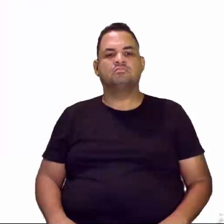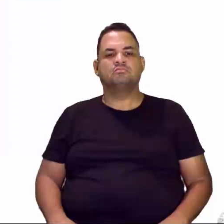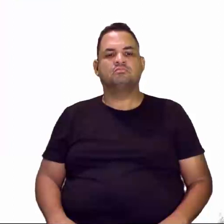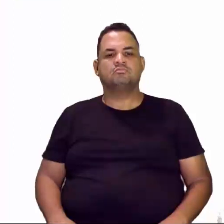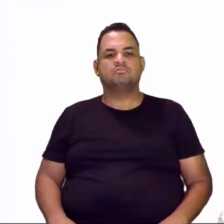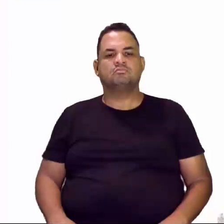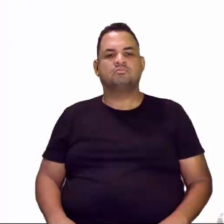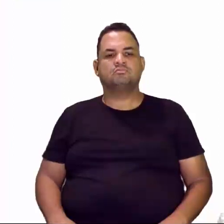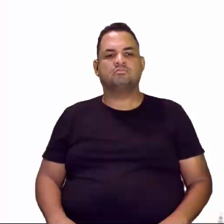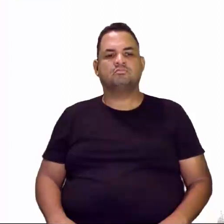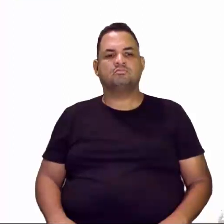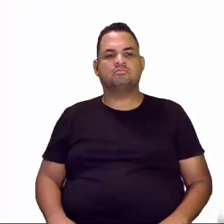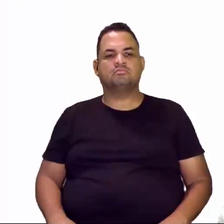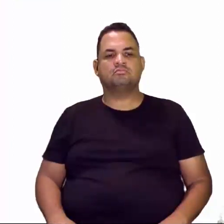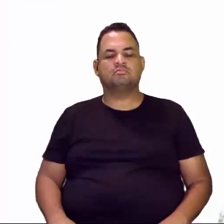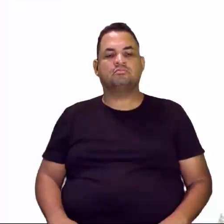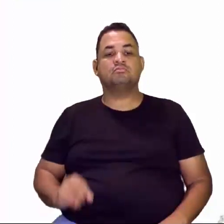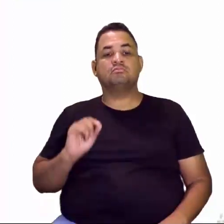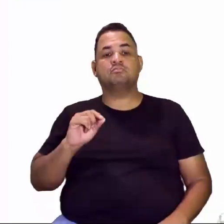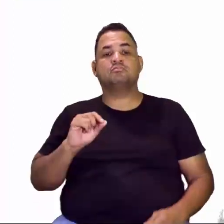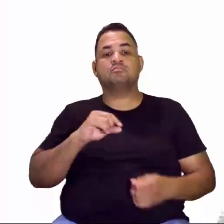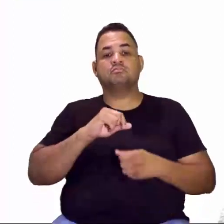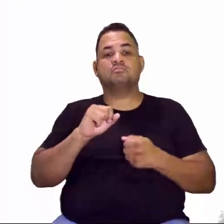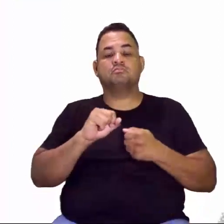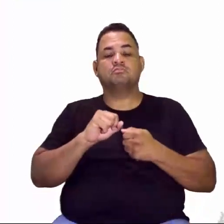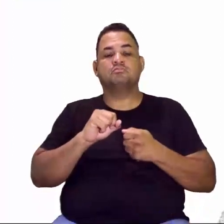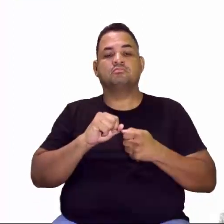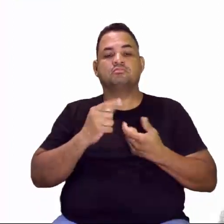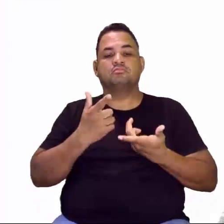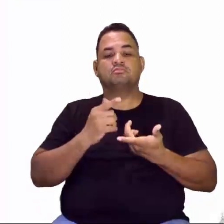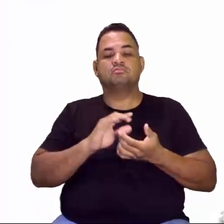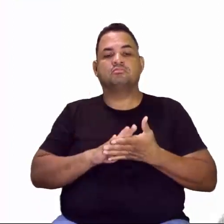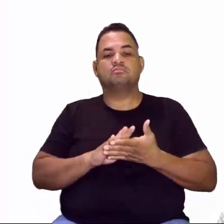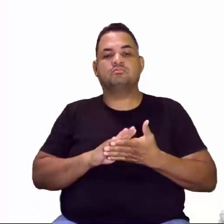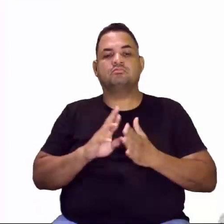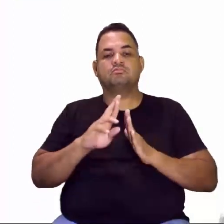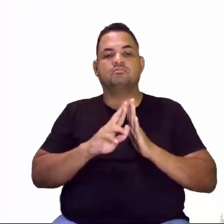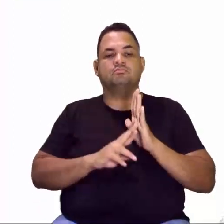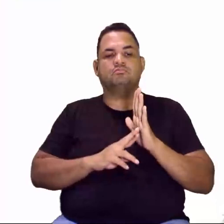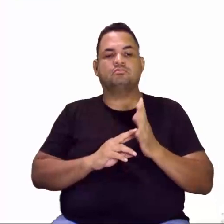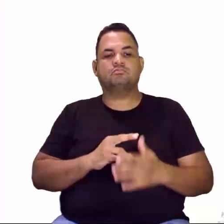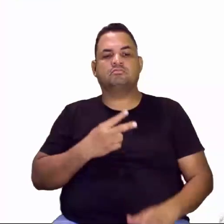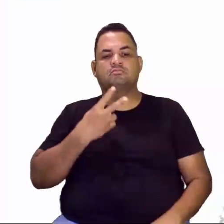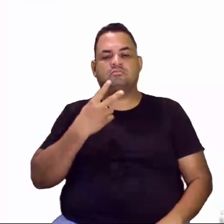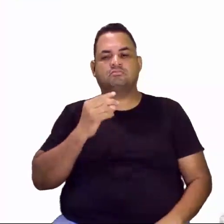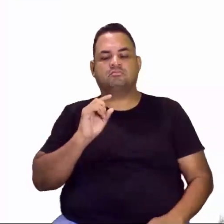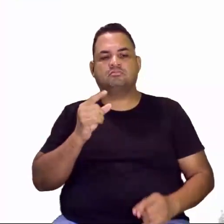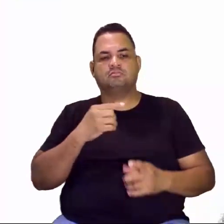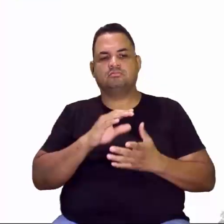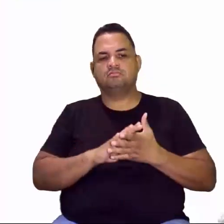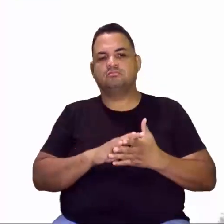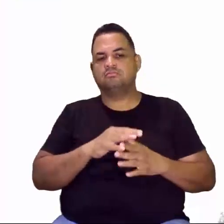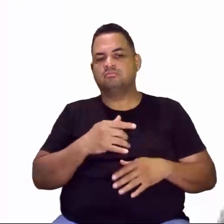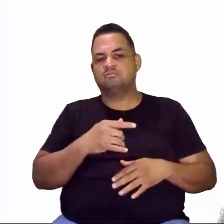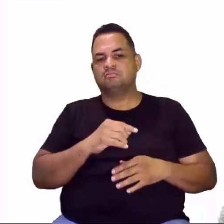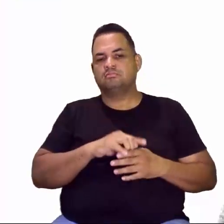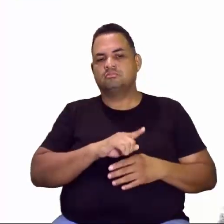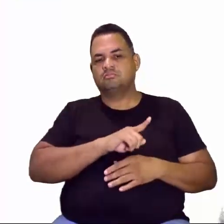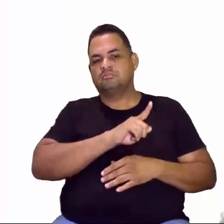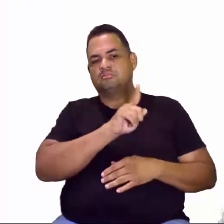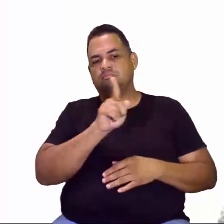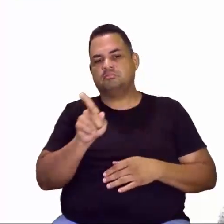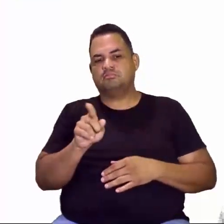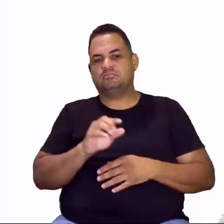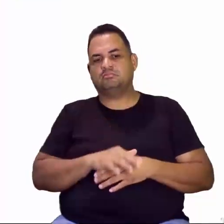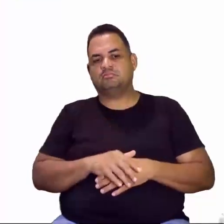formar esse composto, o que a gente faz? Tem uma regrinha na química que é bem tranquila, ó. A carga do meu cátion vem para cá